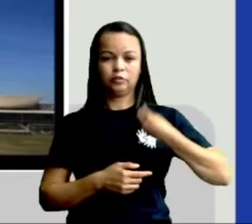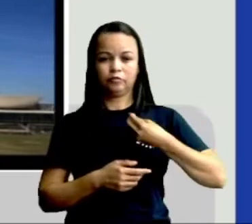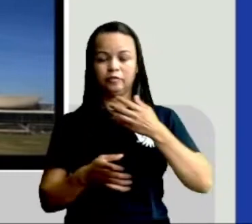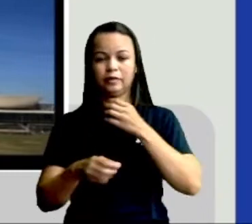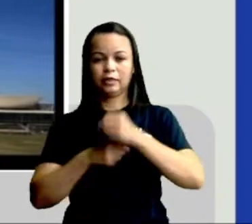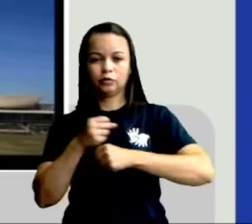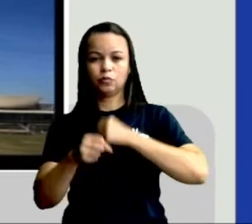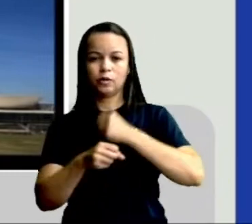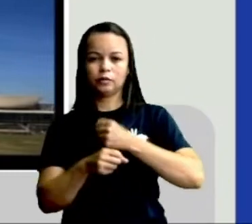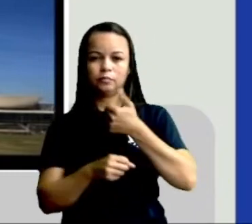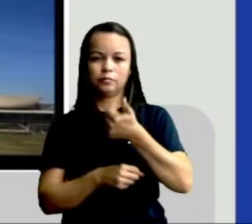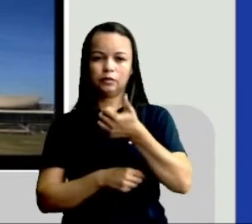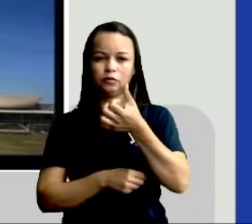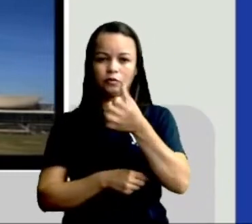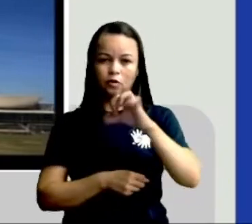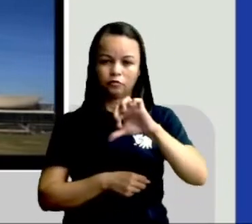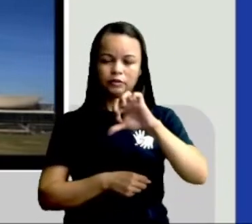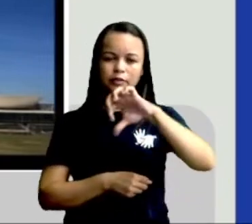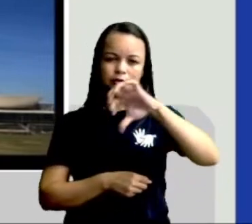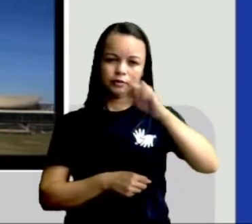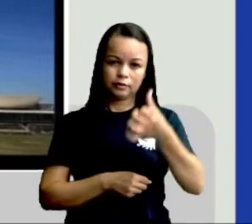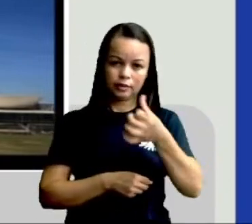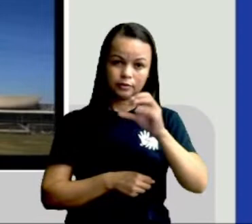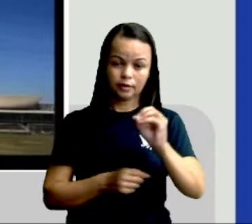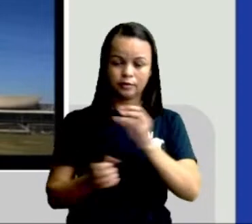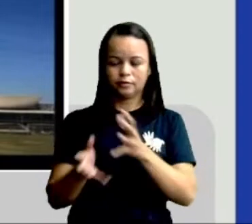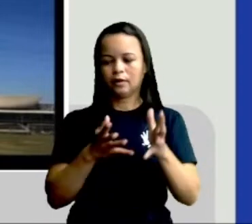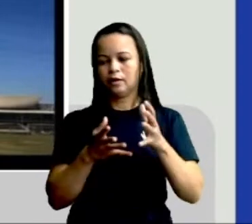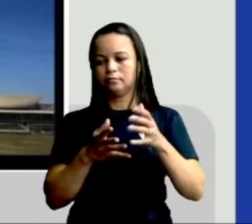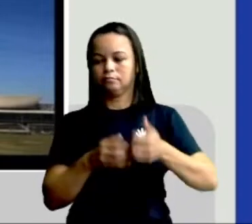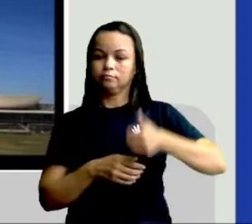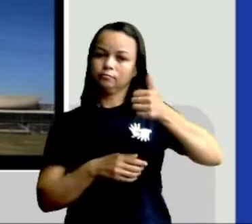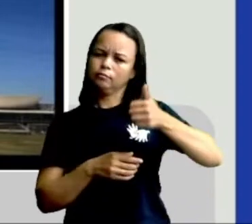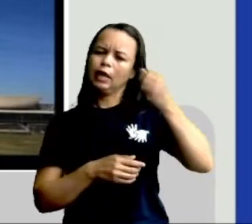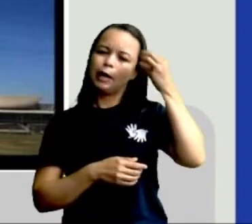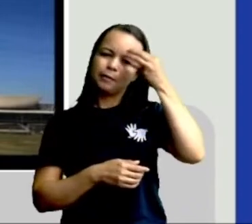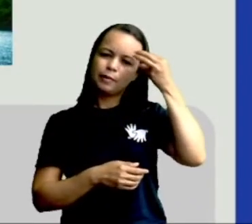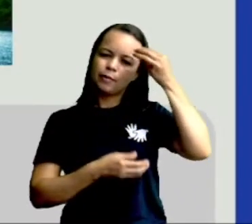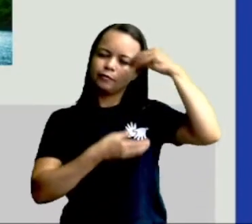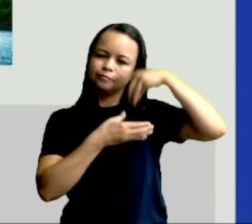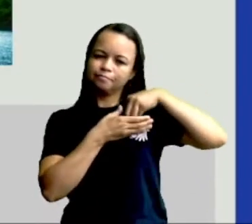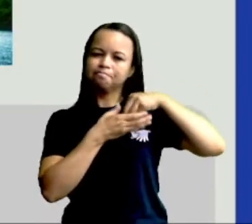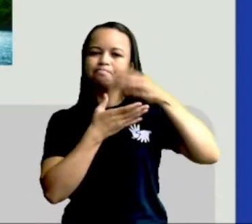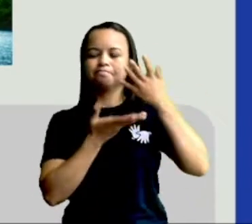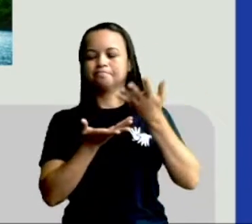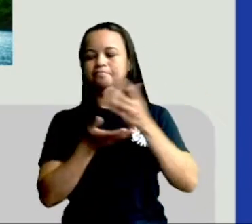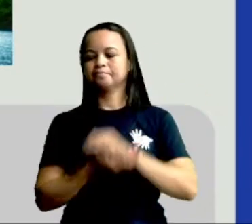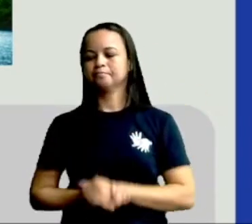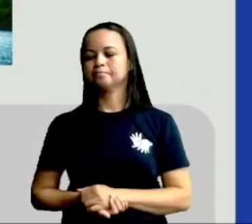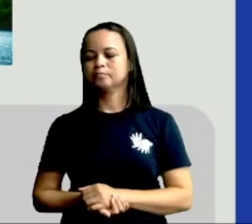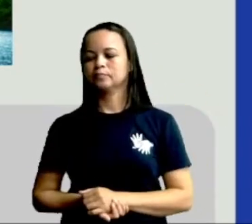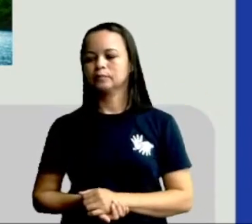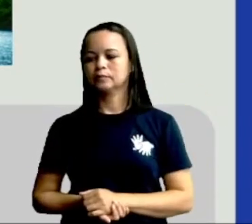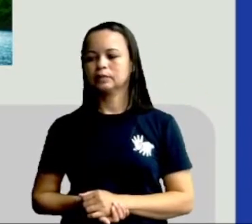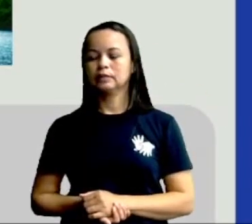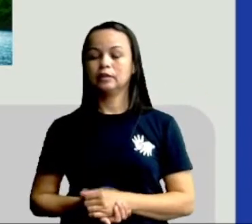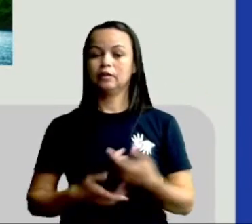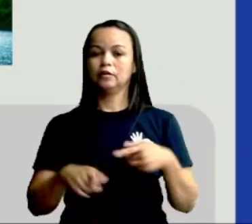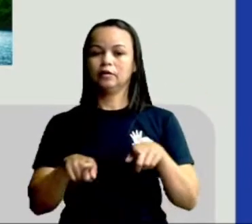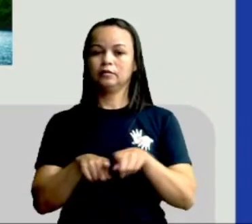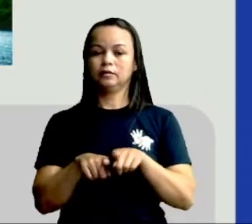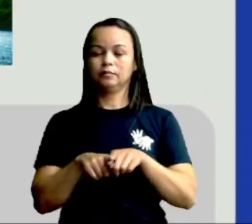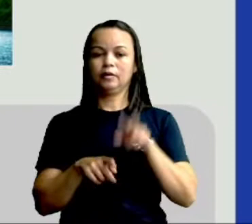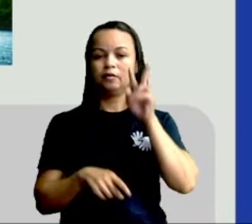viveram 1960 a paisagem que fica na memória aquela primeira certo Oi e aí a gente